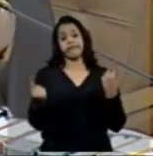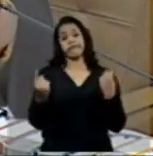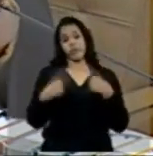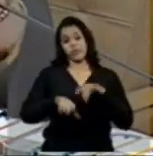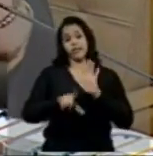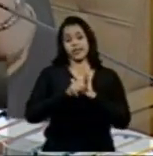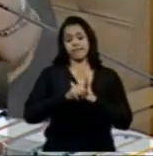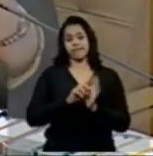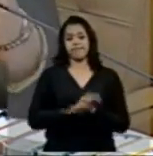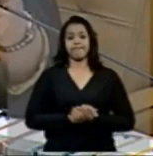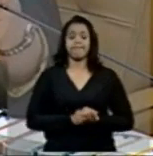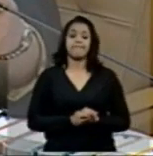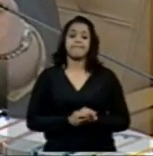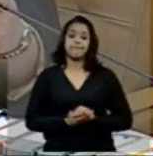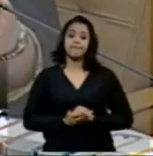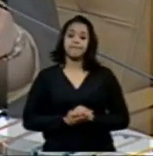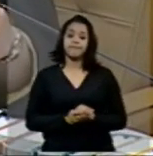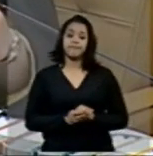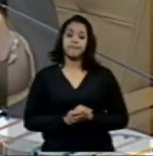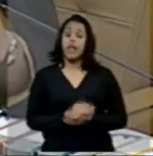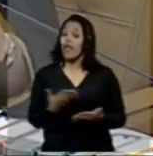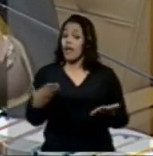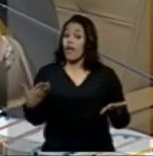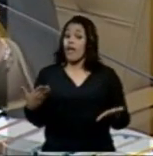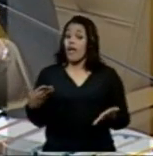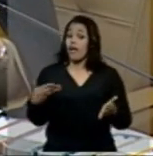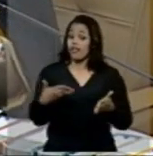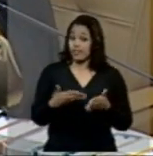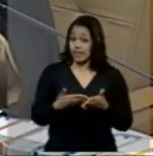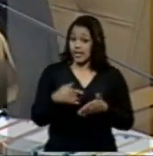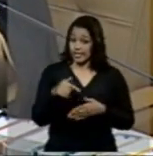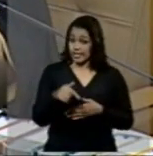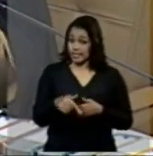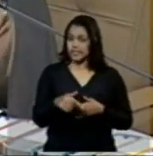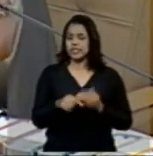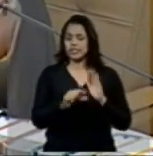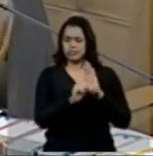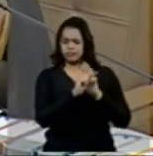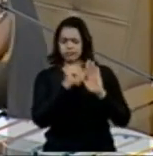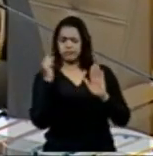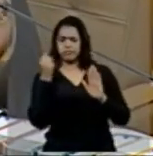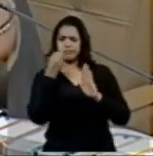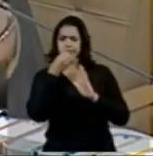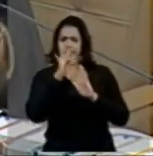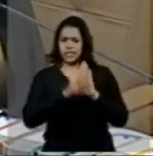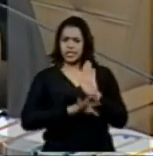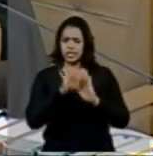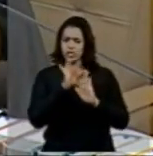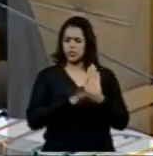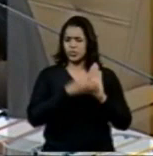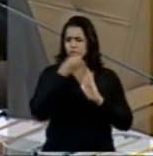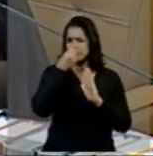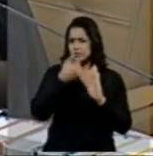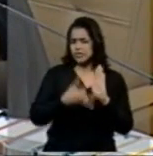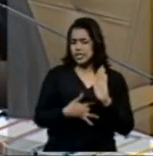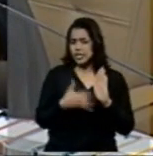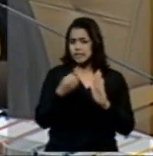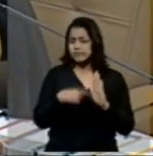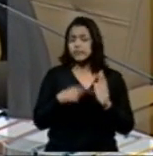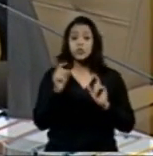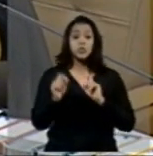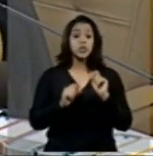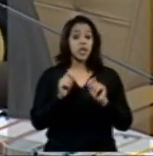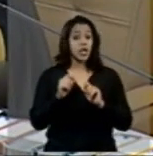Até aqui, o enunciado 256 e essa parte, né, nessa evolução histórica,